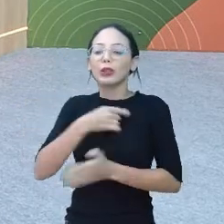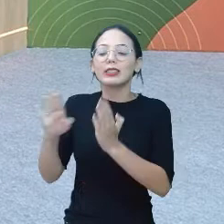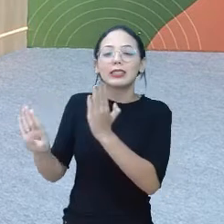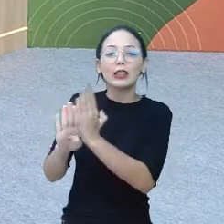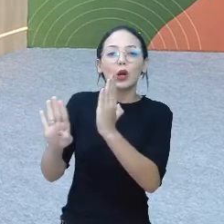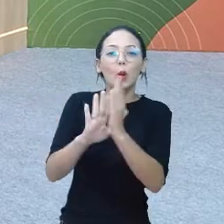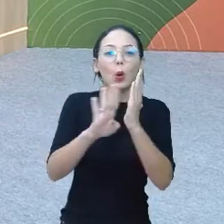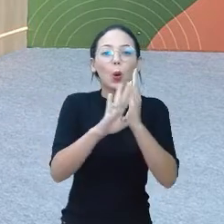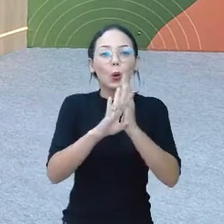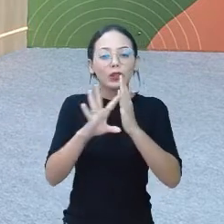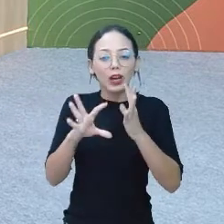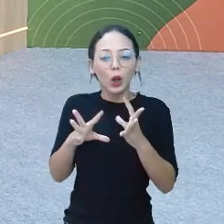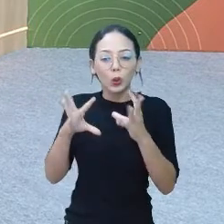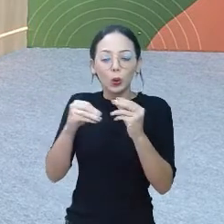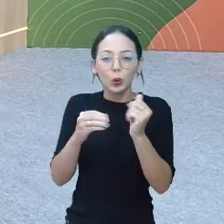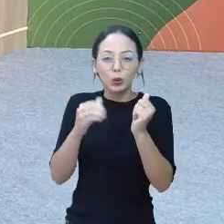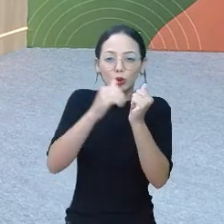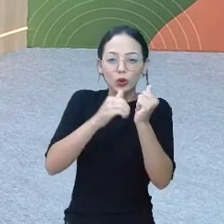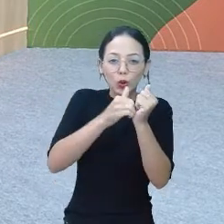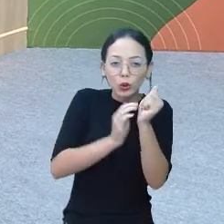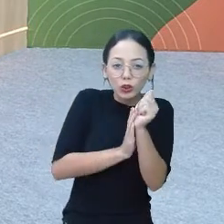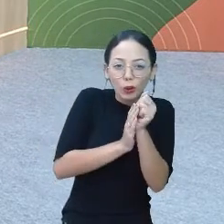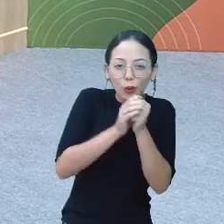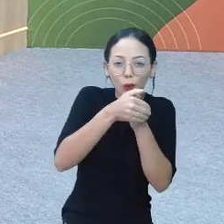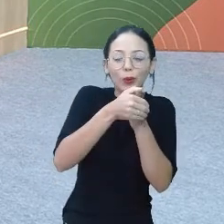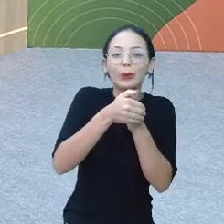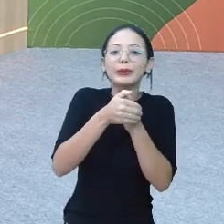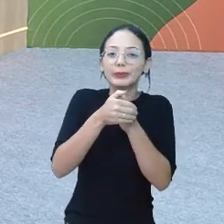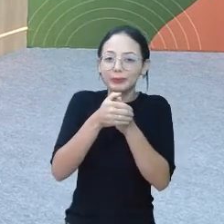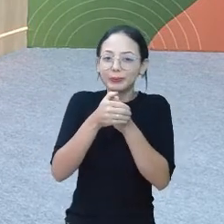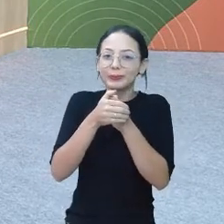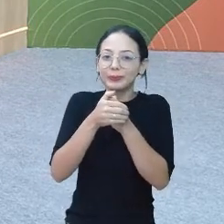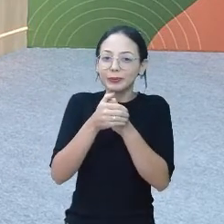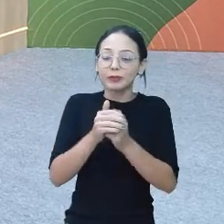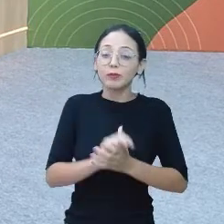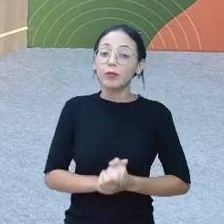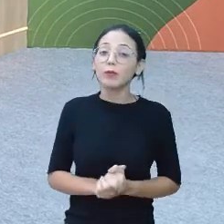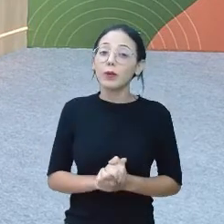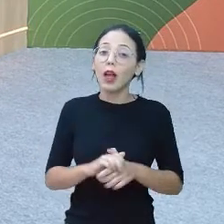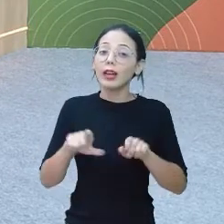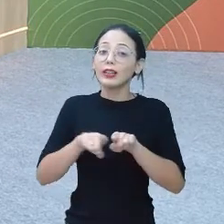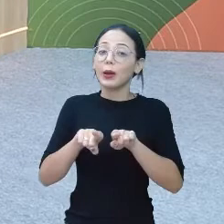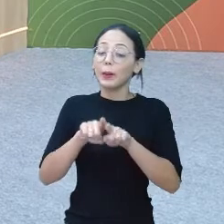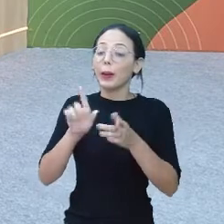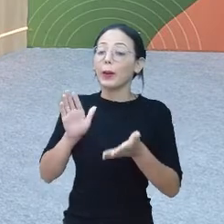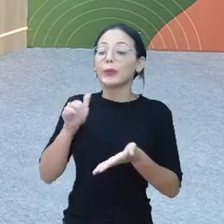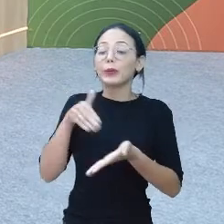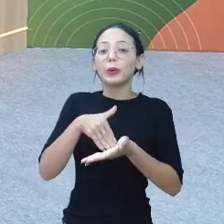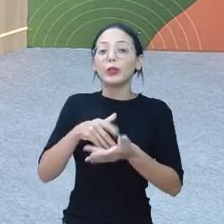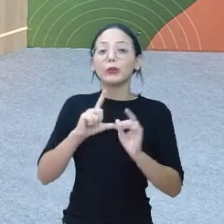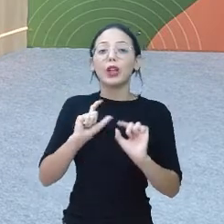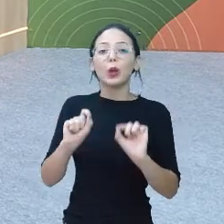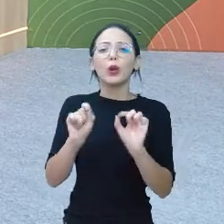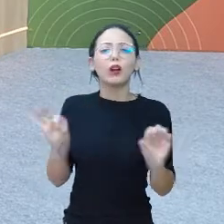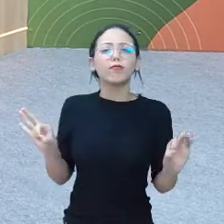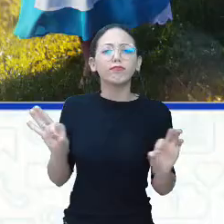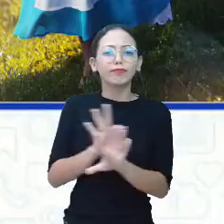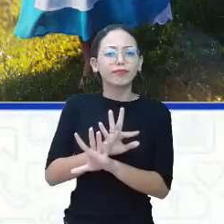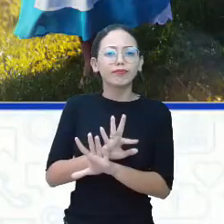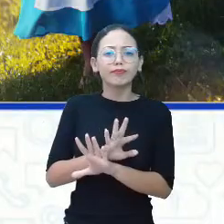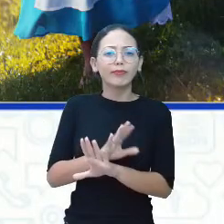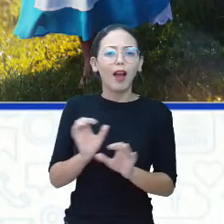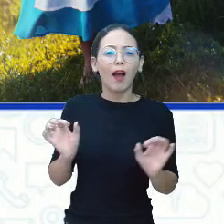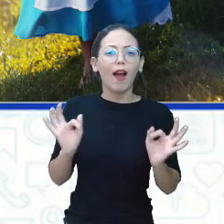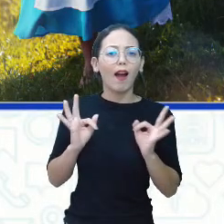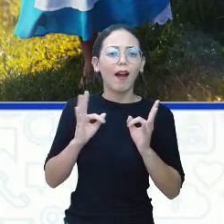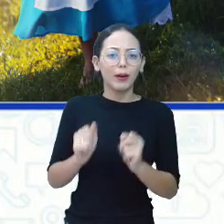estava escondido dentro da trama, tá certo? E por último, mas não menos importante, a gente tem o desfecho, que é a